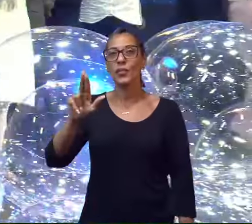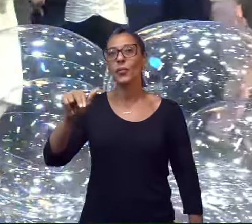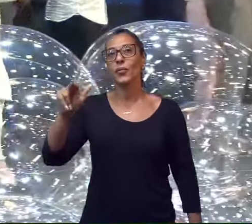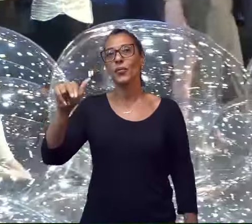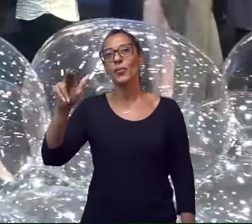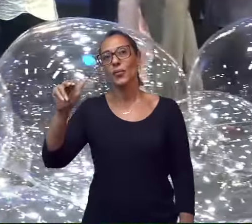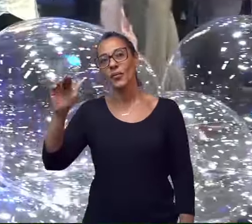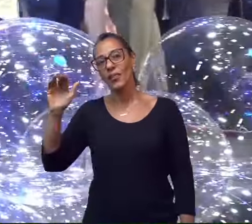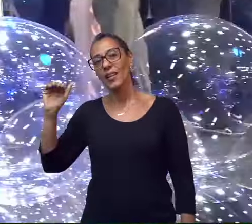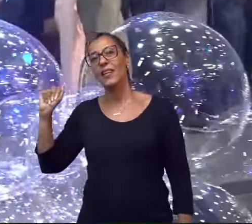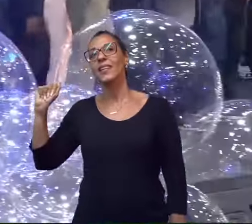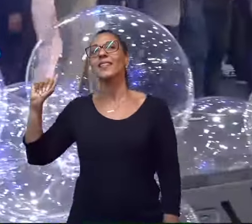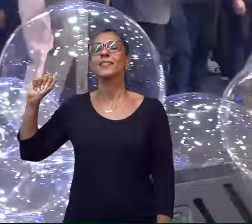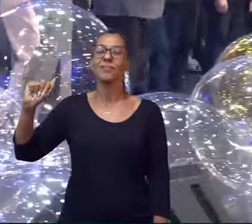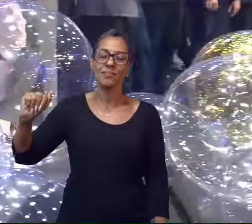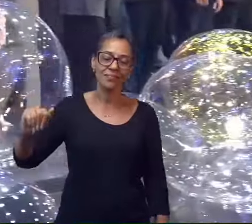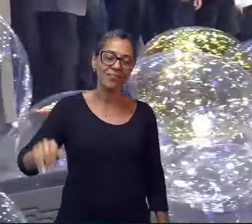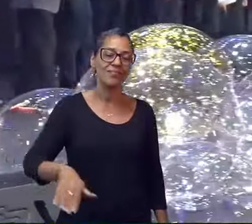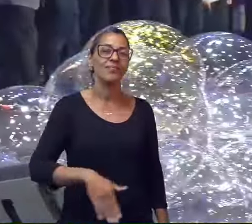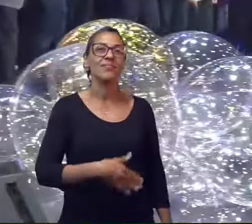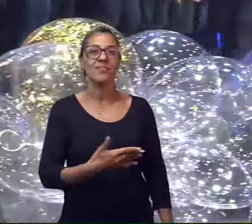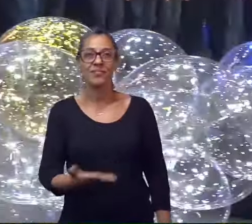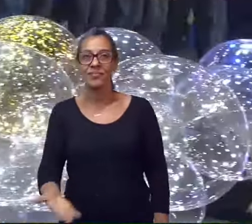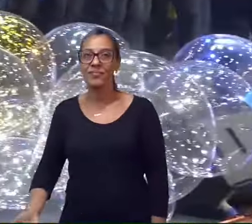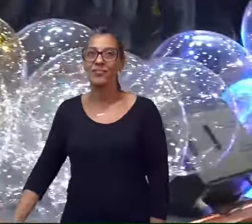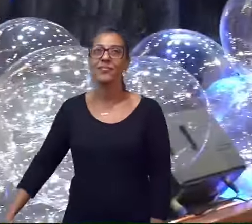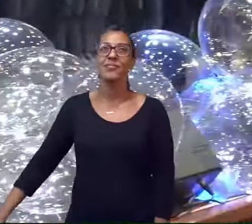nunca ser